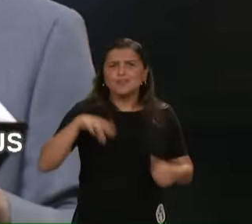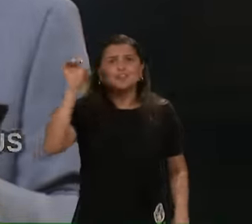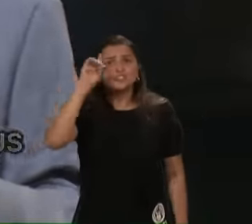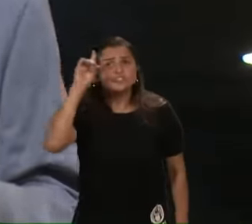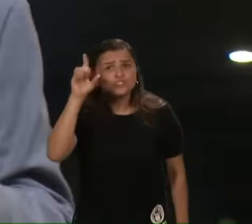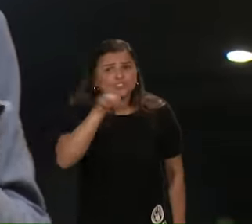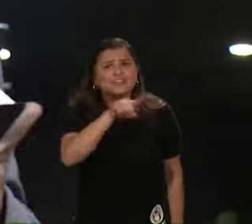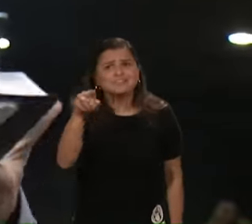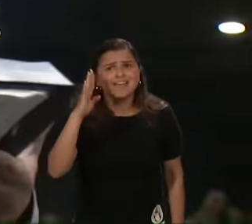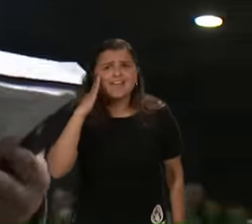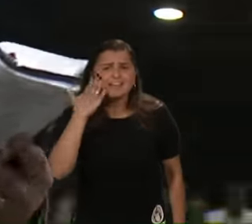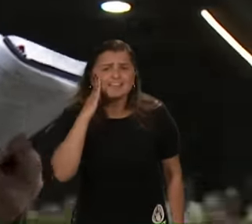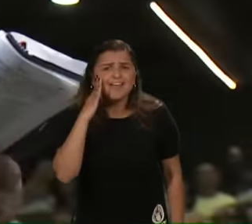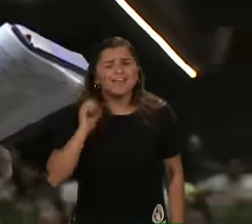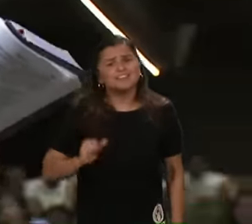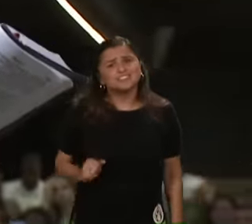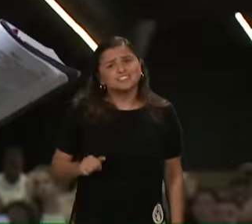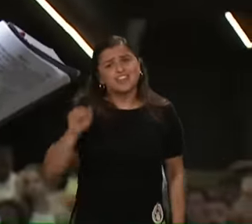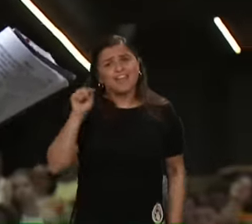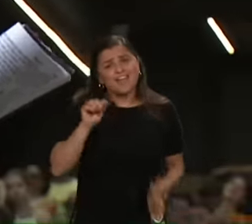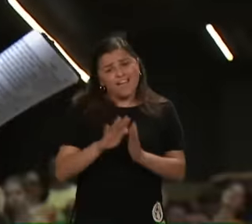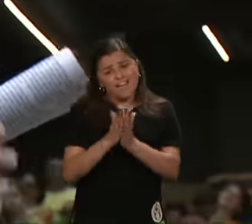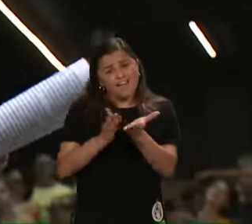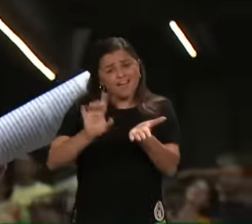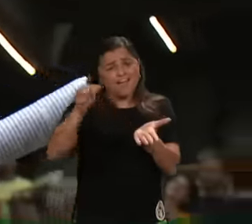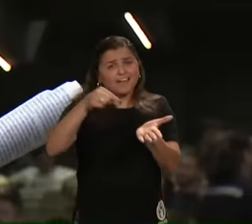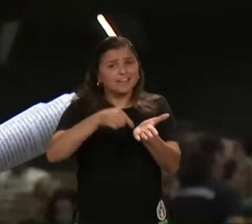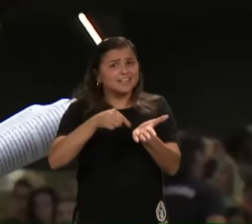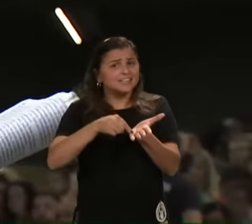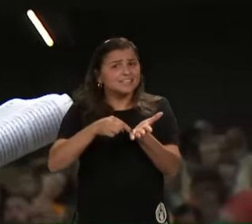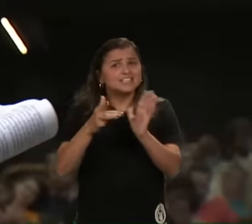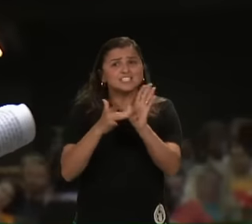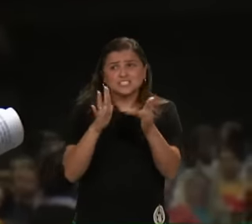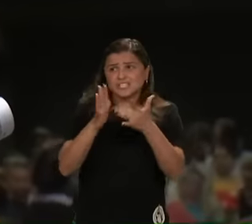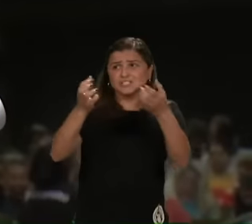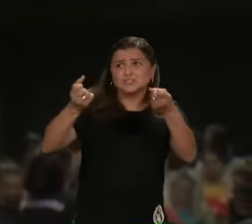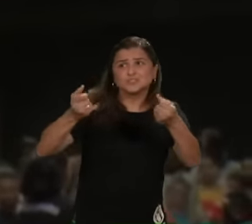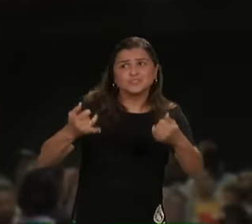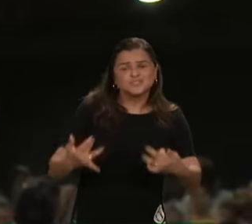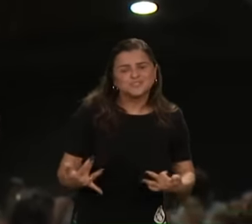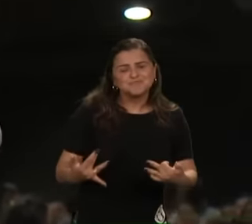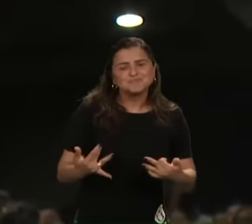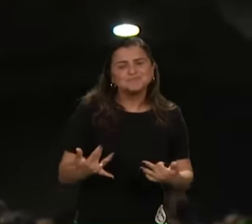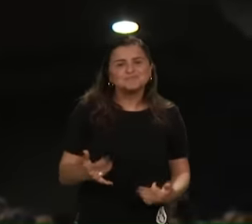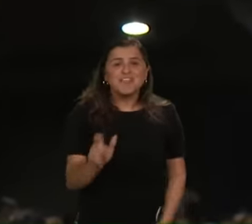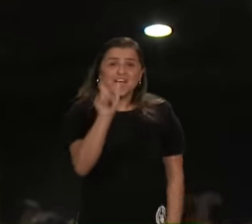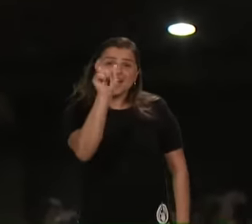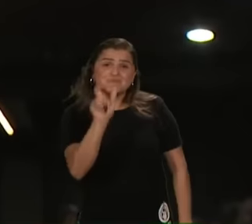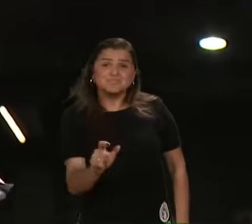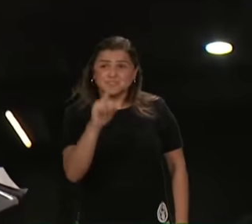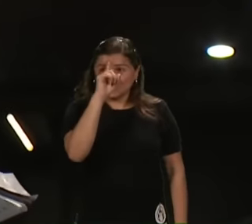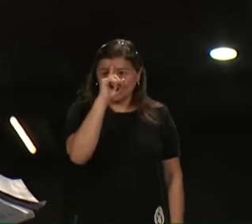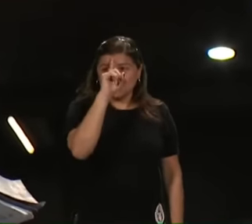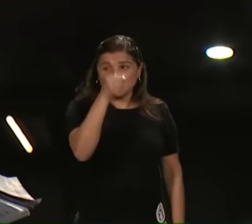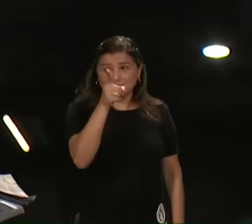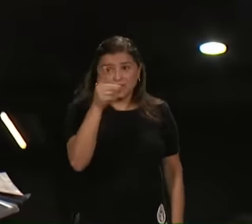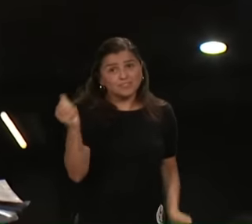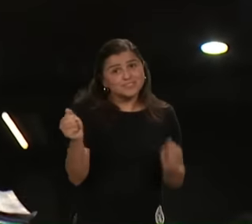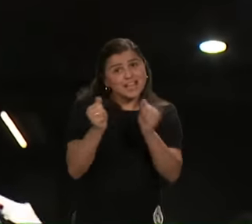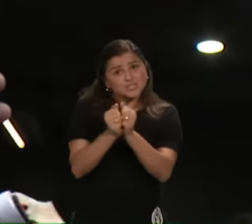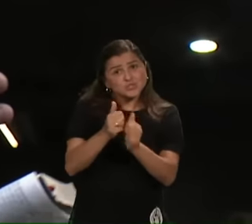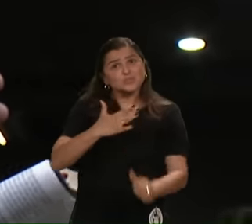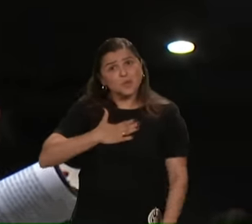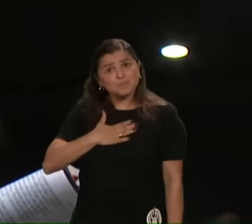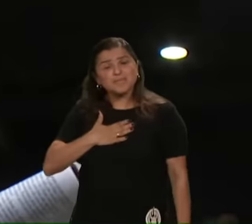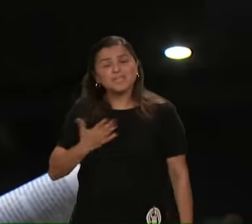Compreende? Aqui o Senhor está dizendo, Jesus falando, aquele que me enviou está comigo.